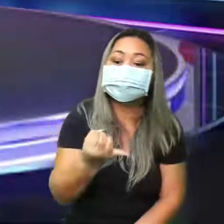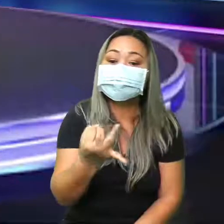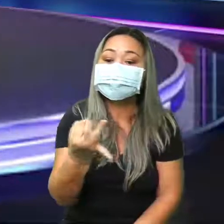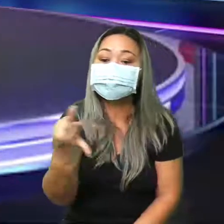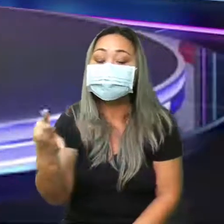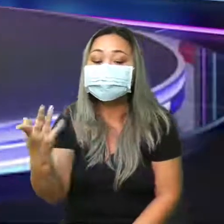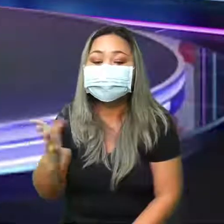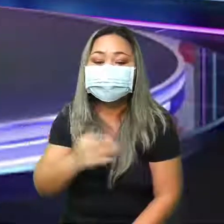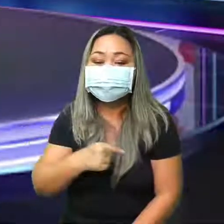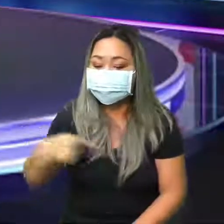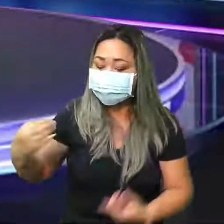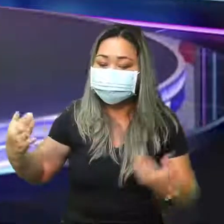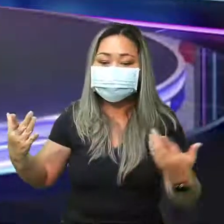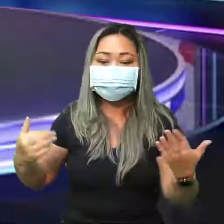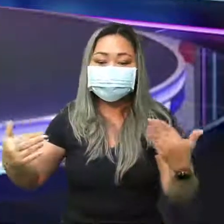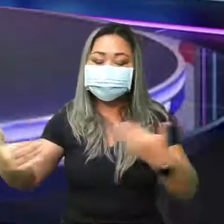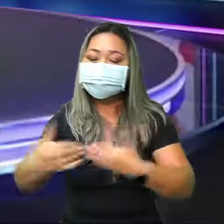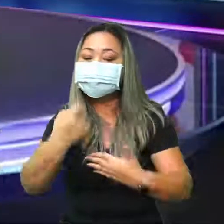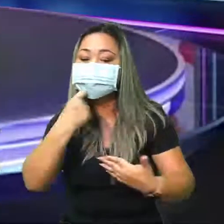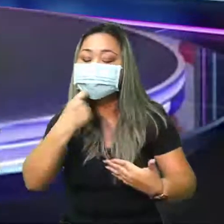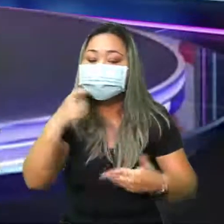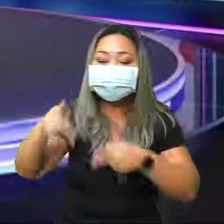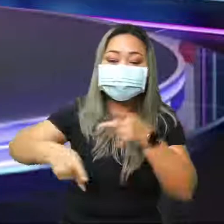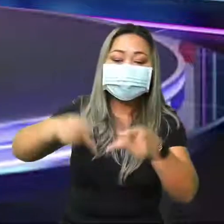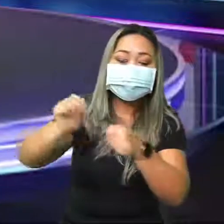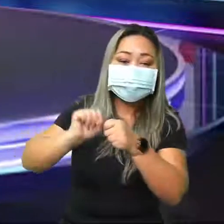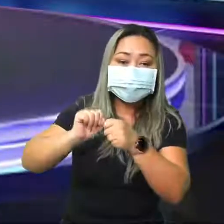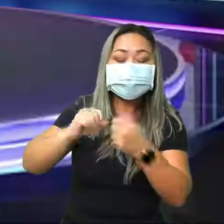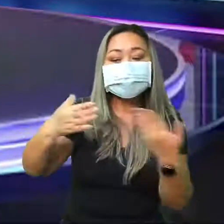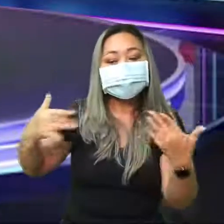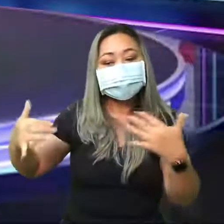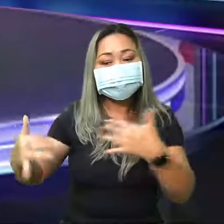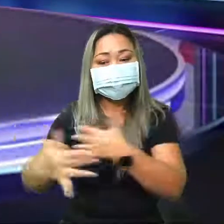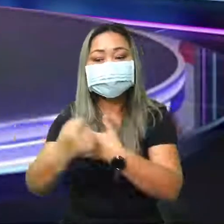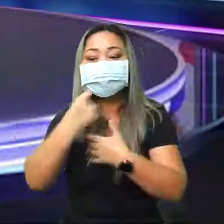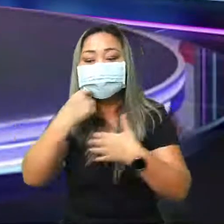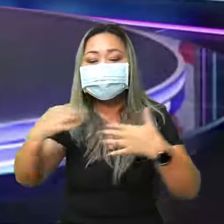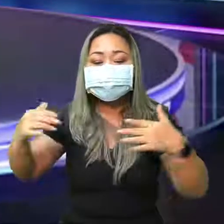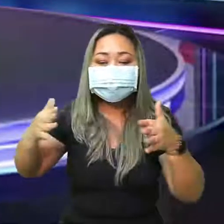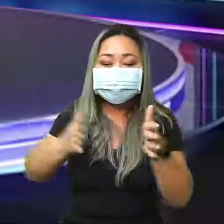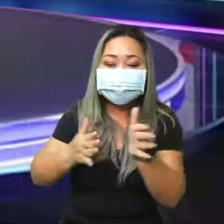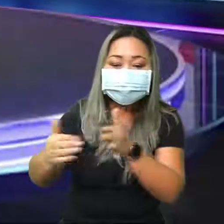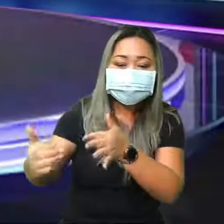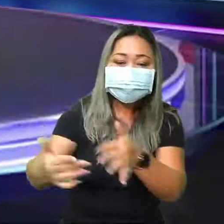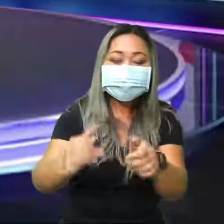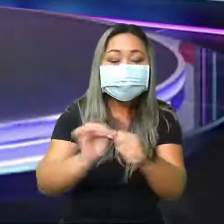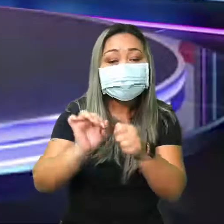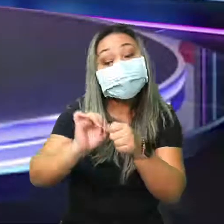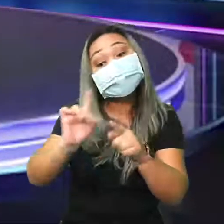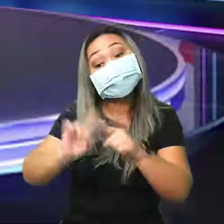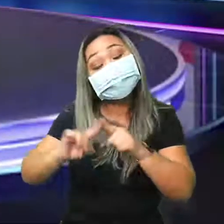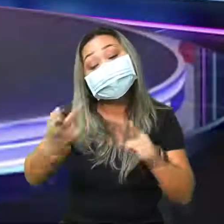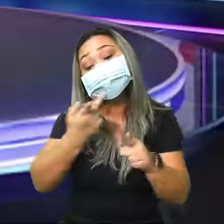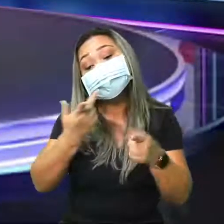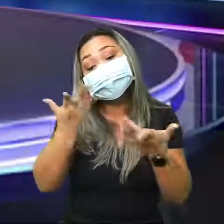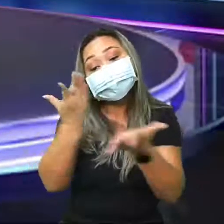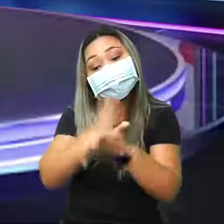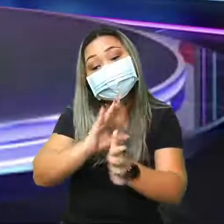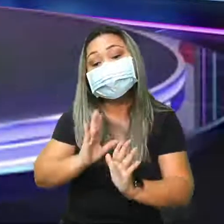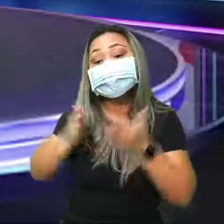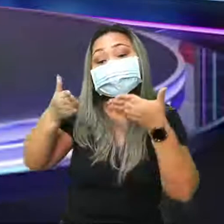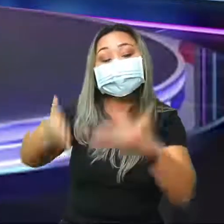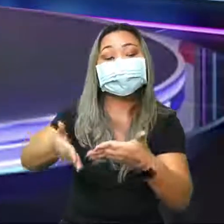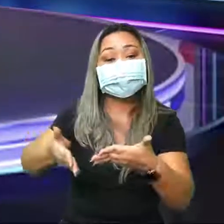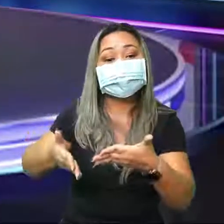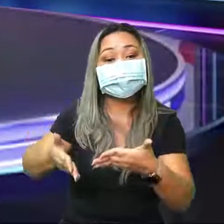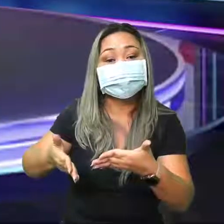de genes circulantes na população daquela espécie, tá? Mas ali a gente está falando que houve um desaparecimento em